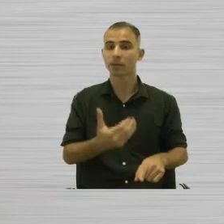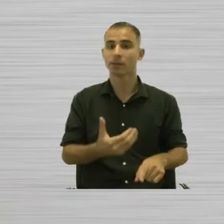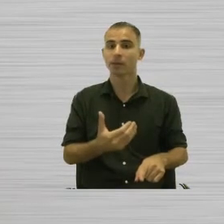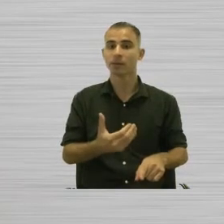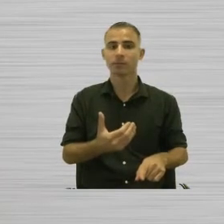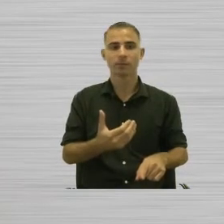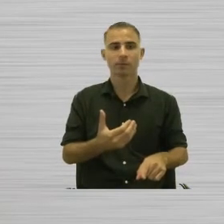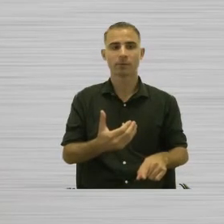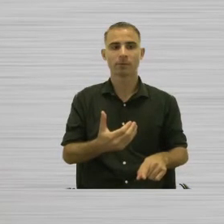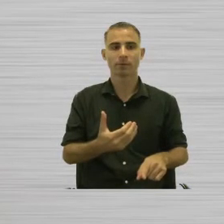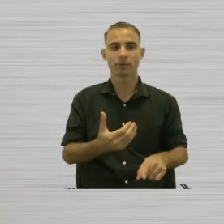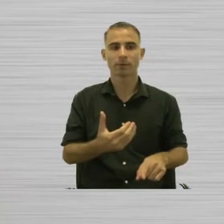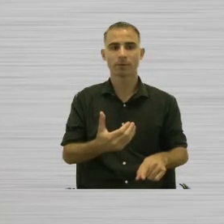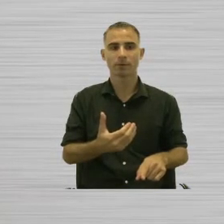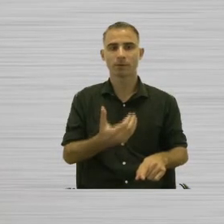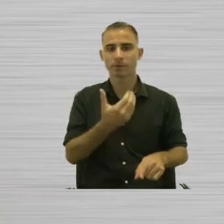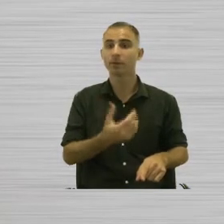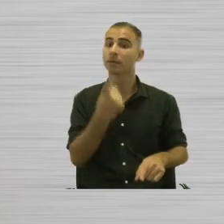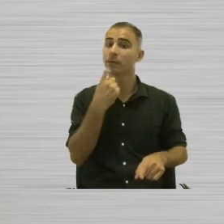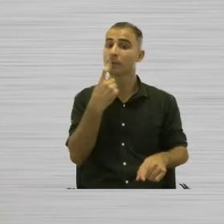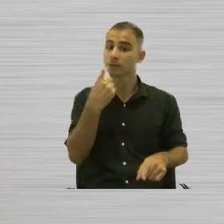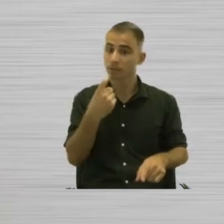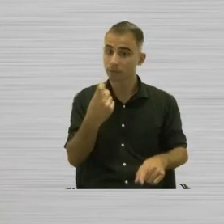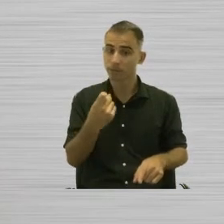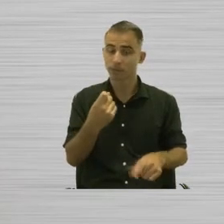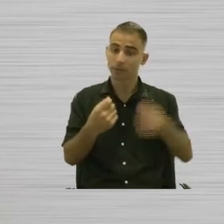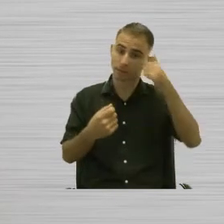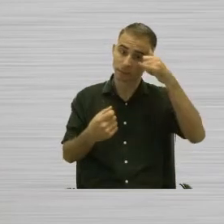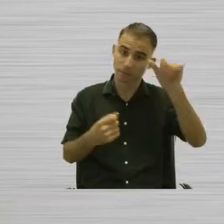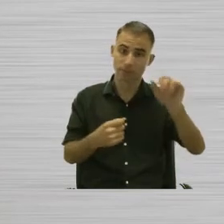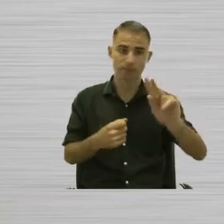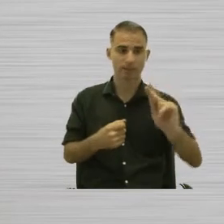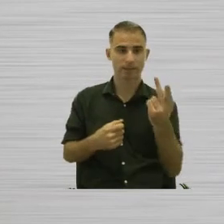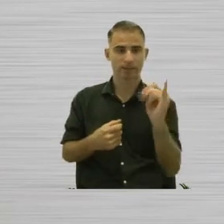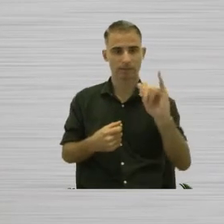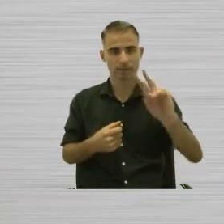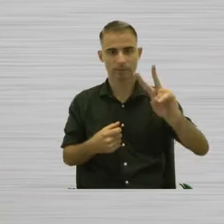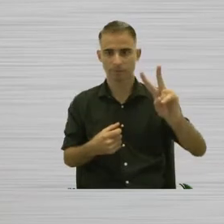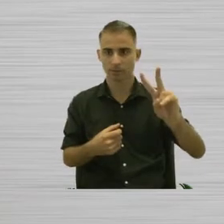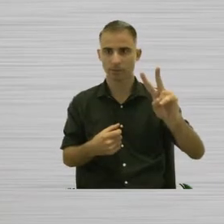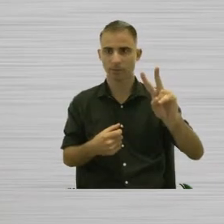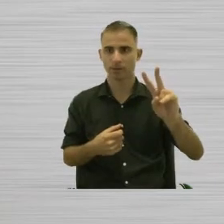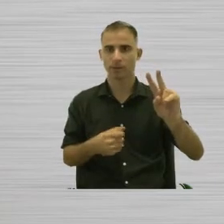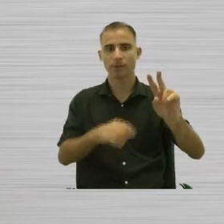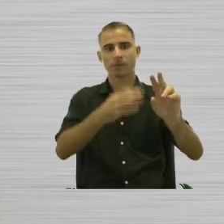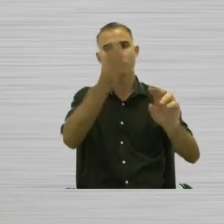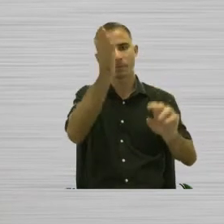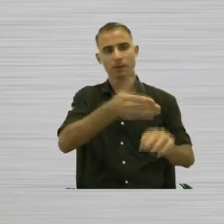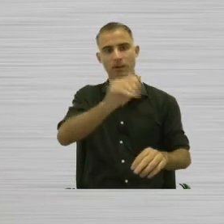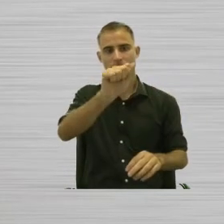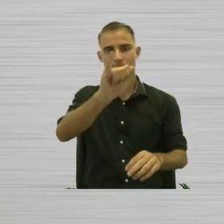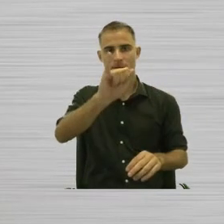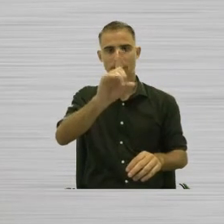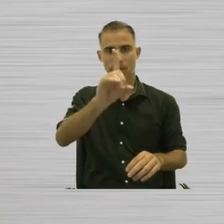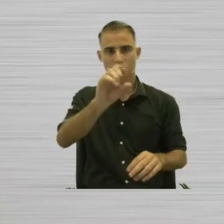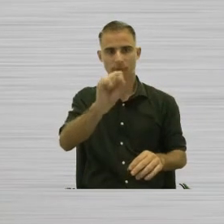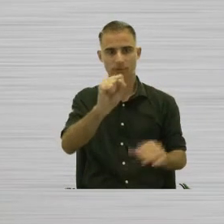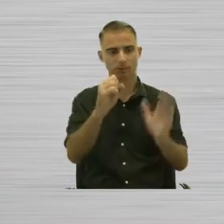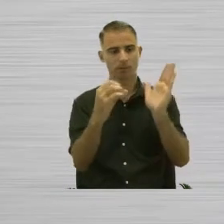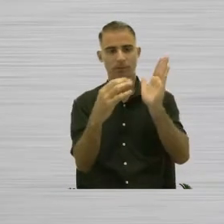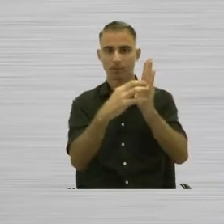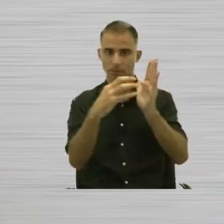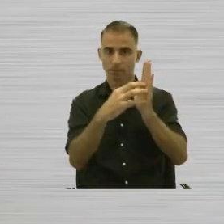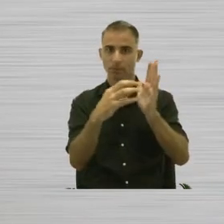testes rápidos nas unidades, algo que não acontece só no dezembro, mas acontece no decorrer de todo o ano.